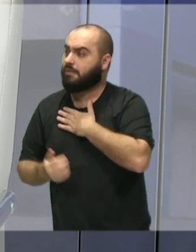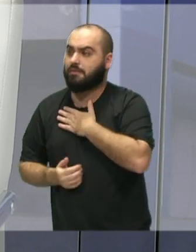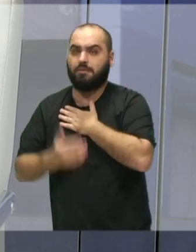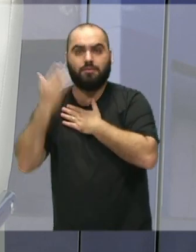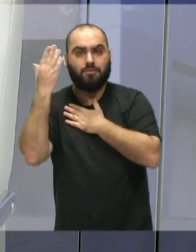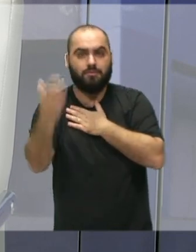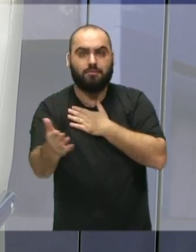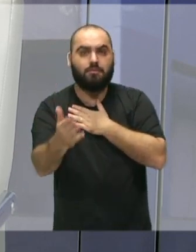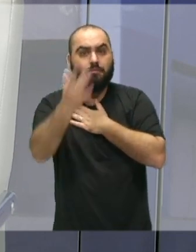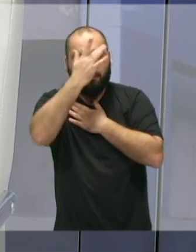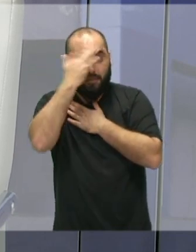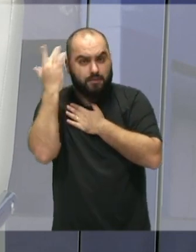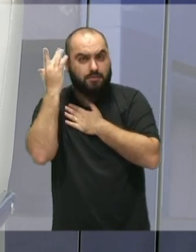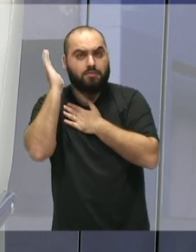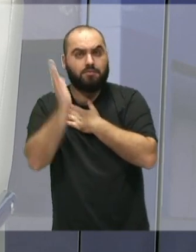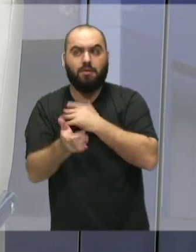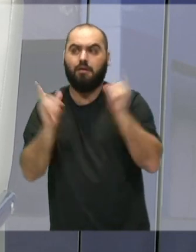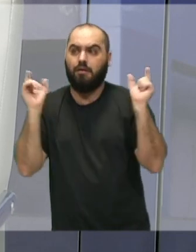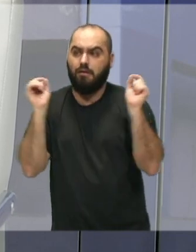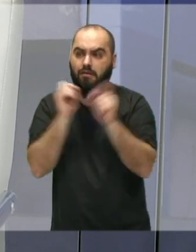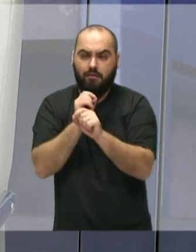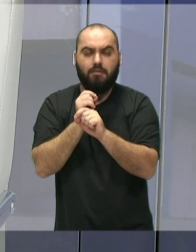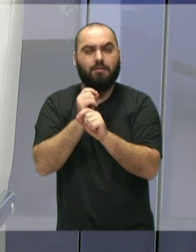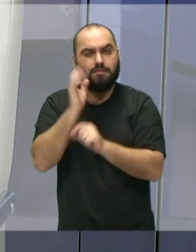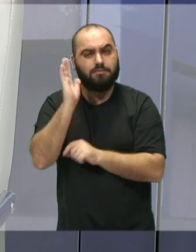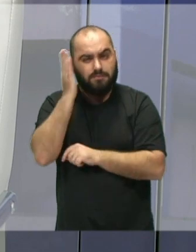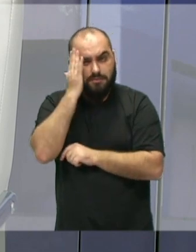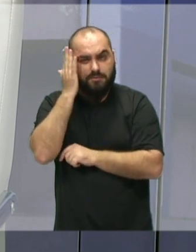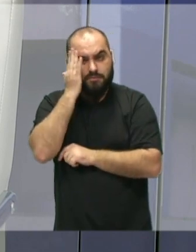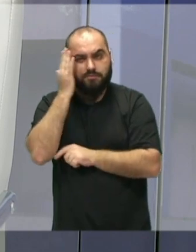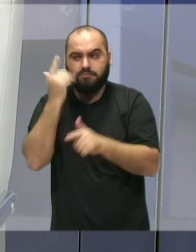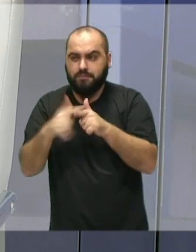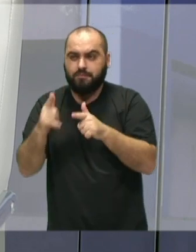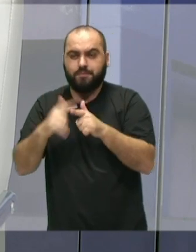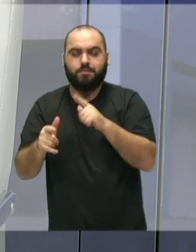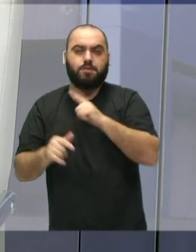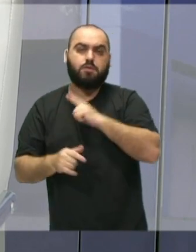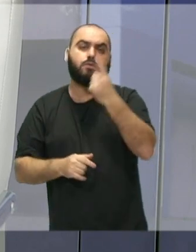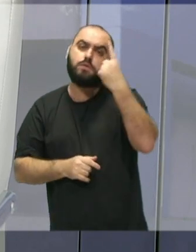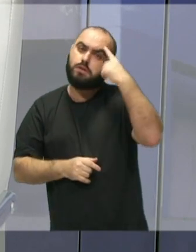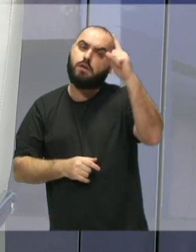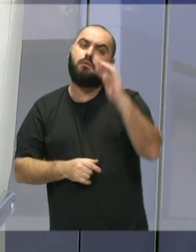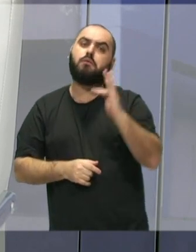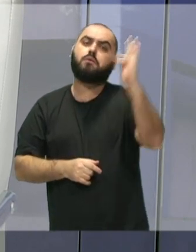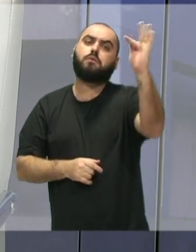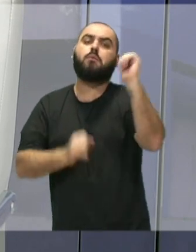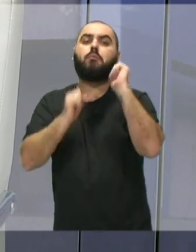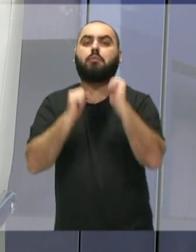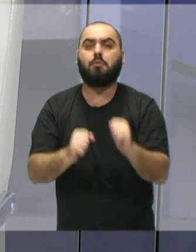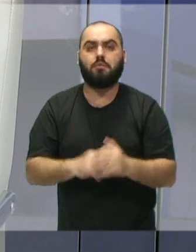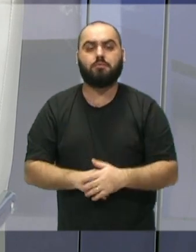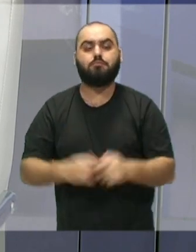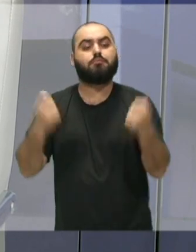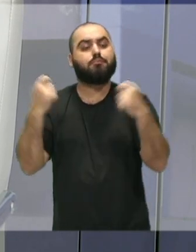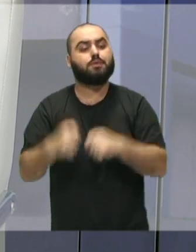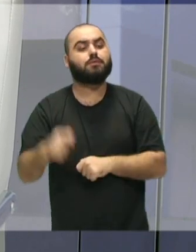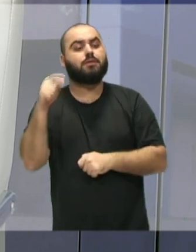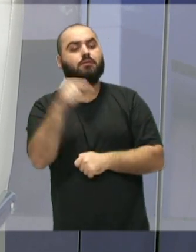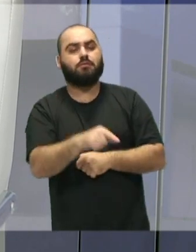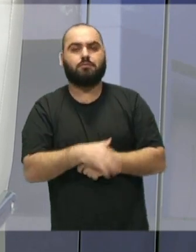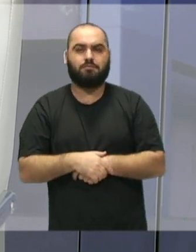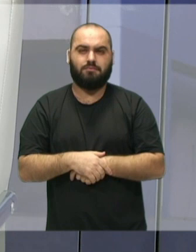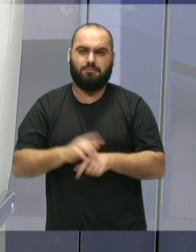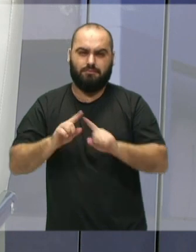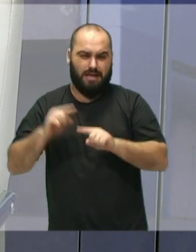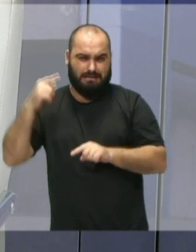não conhece alguém que já sofreu de câncer, né? Ou que, sei lá, um dia pode sofrer, vai precisar daquela unidade. Agora, naquela condição